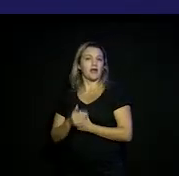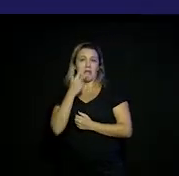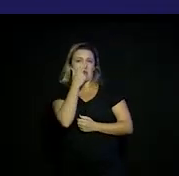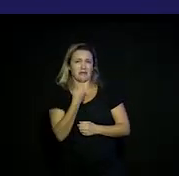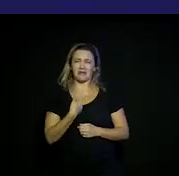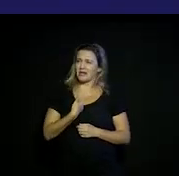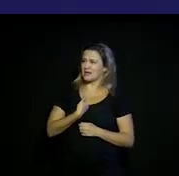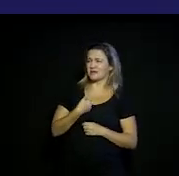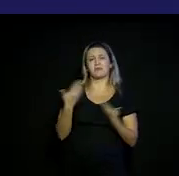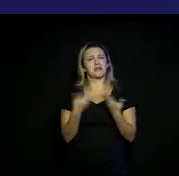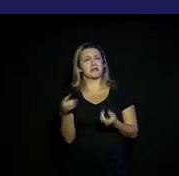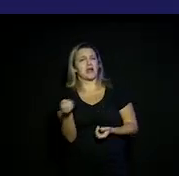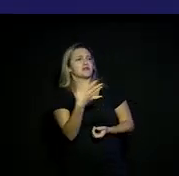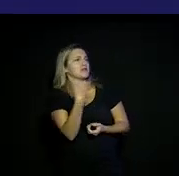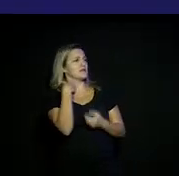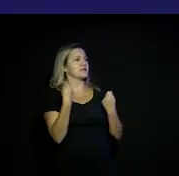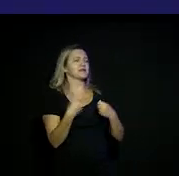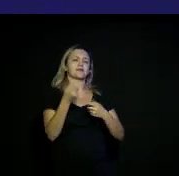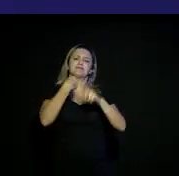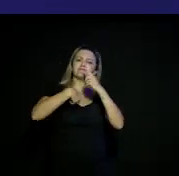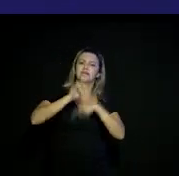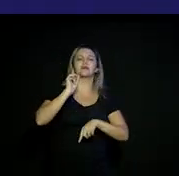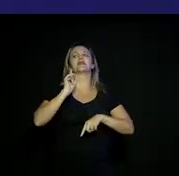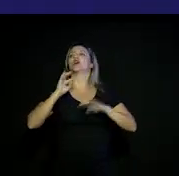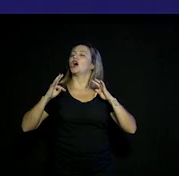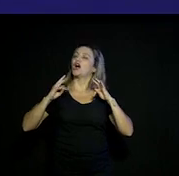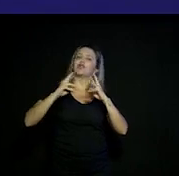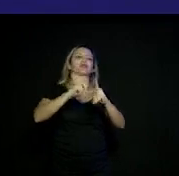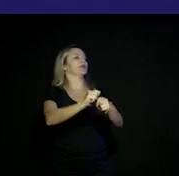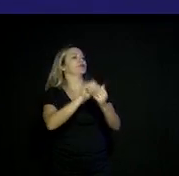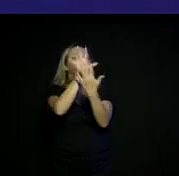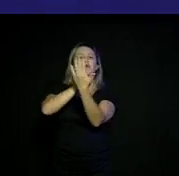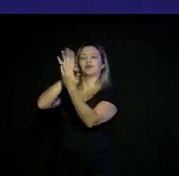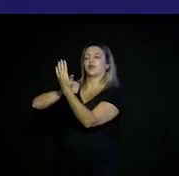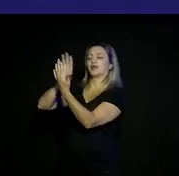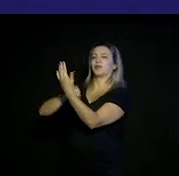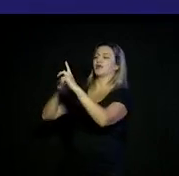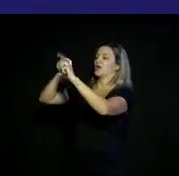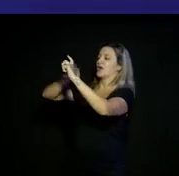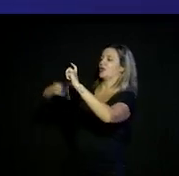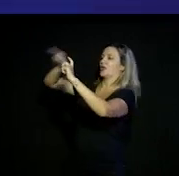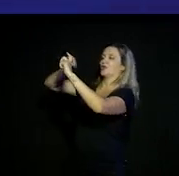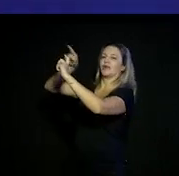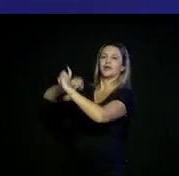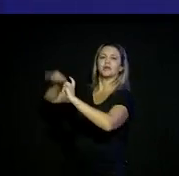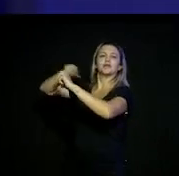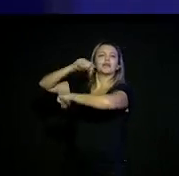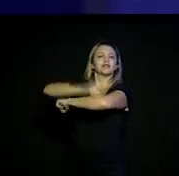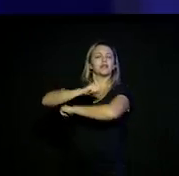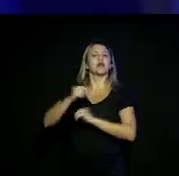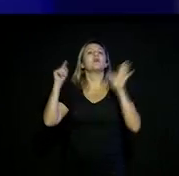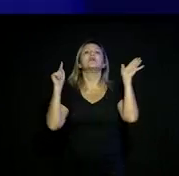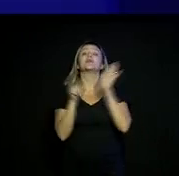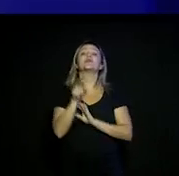to date. Você tem que se atualizar. Aí todo mundo coloca a janela redonda. Eu chego para você e faço a